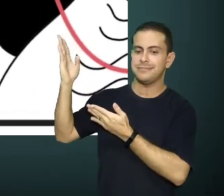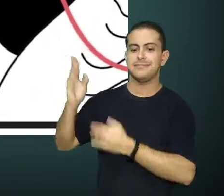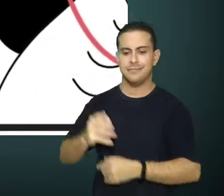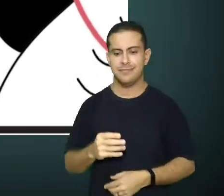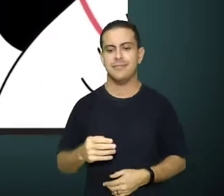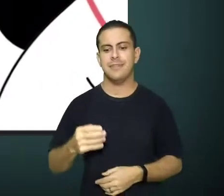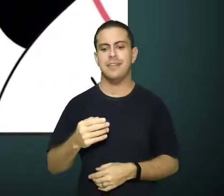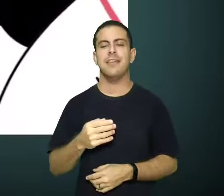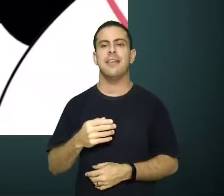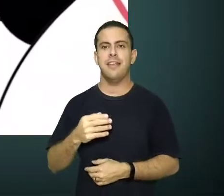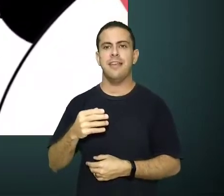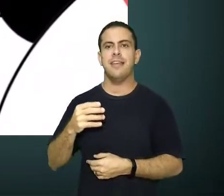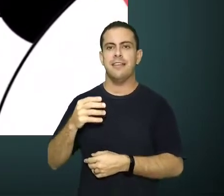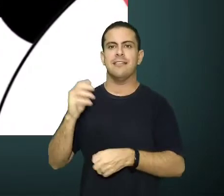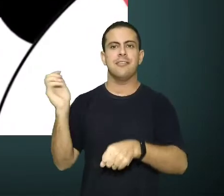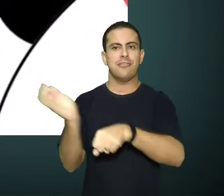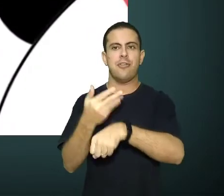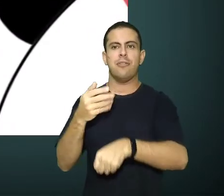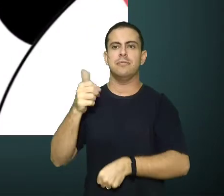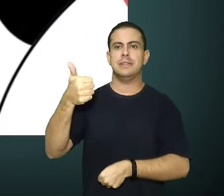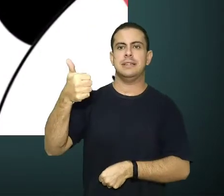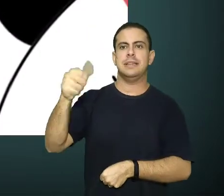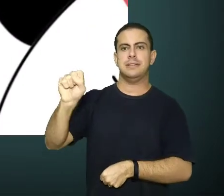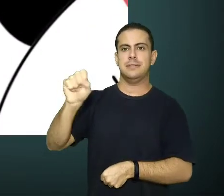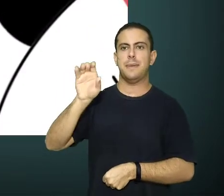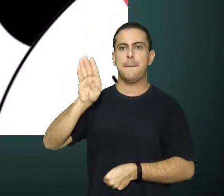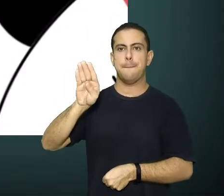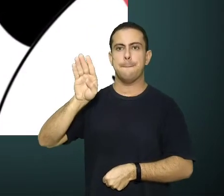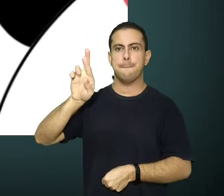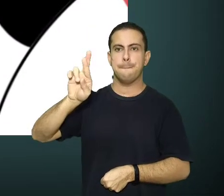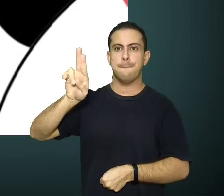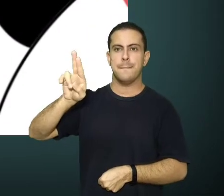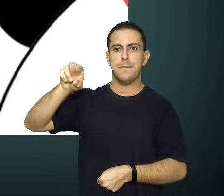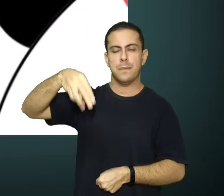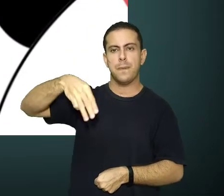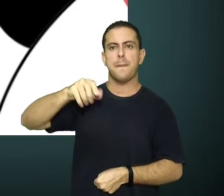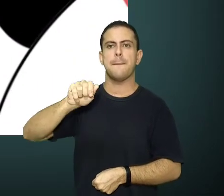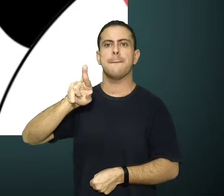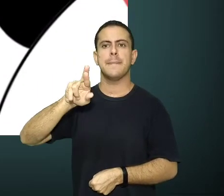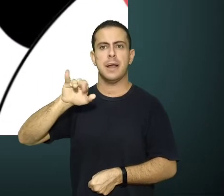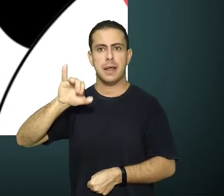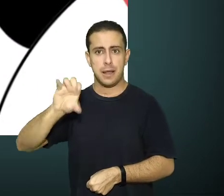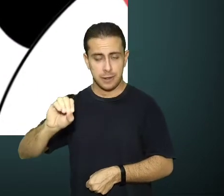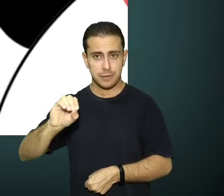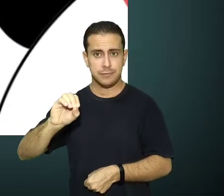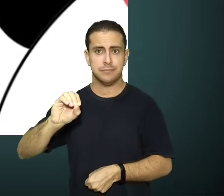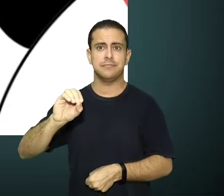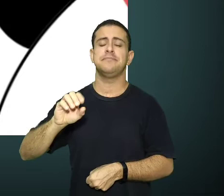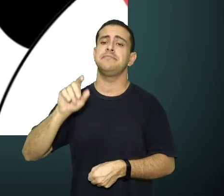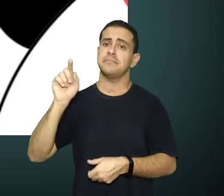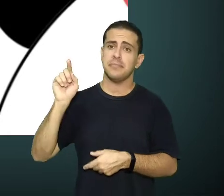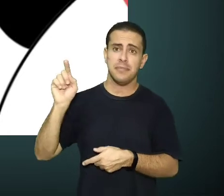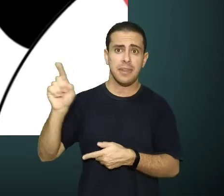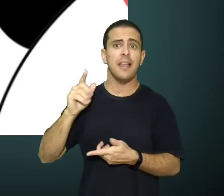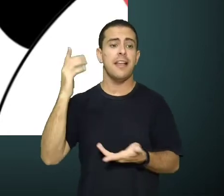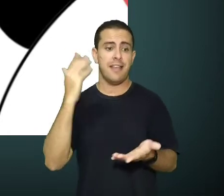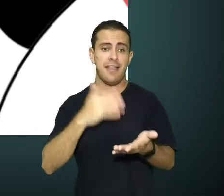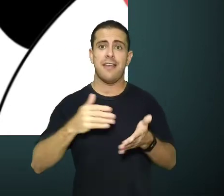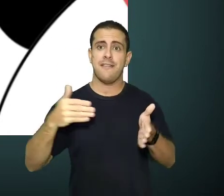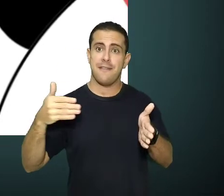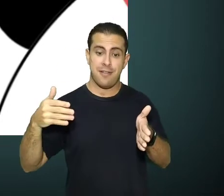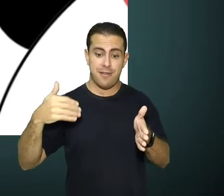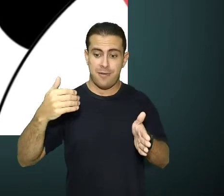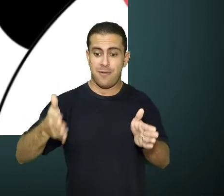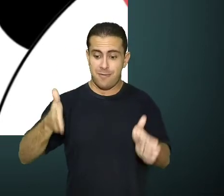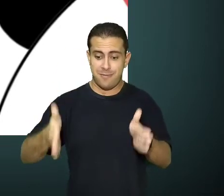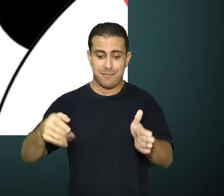Brumário. Esse é o momento que marca o fim da Revolução Francesa. Não o fim das conquistas liberais